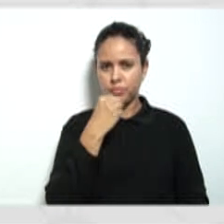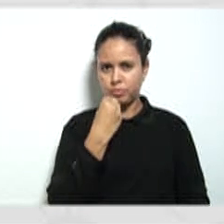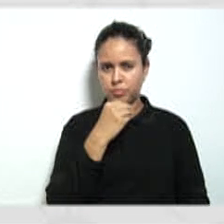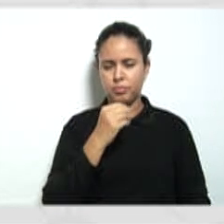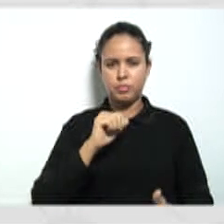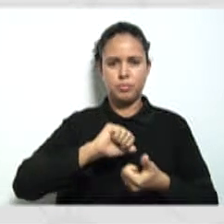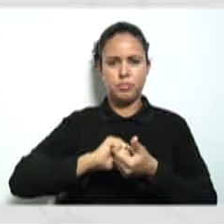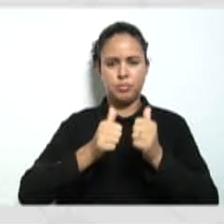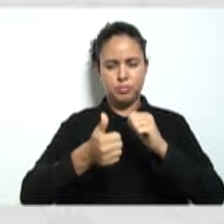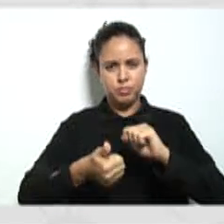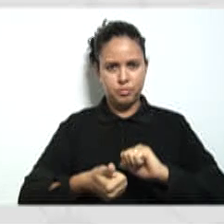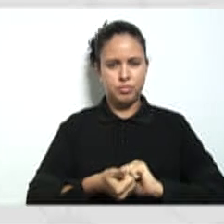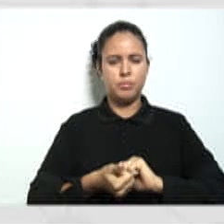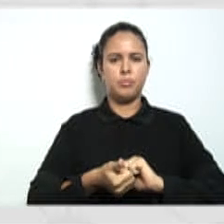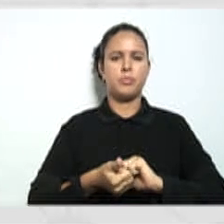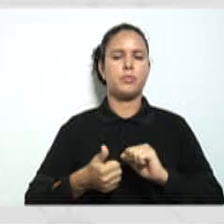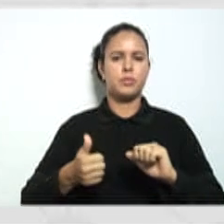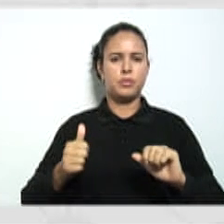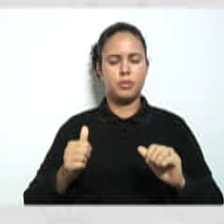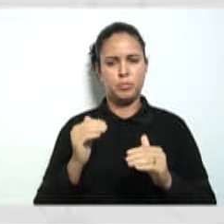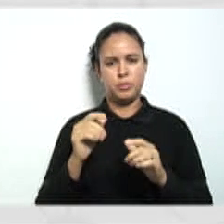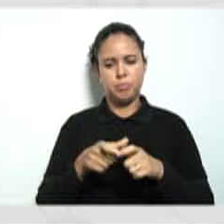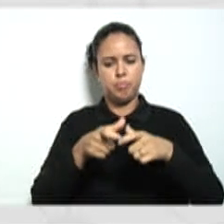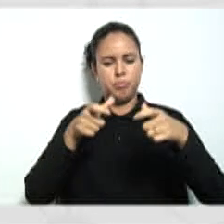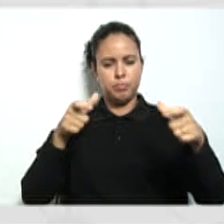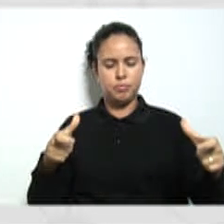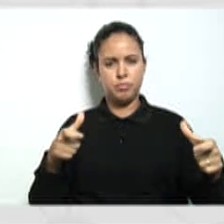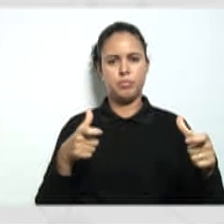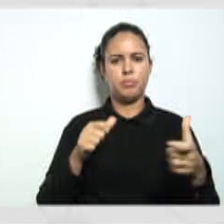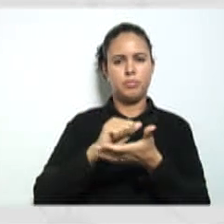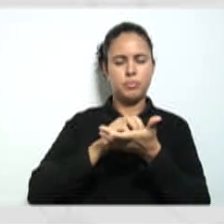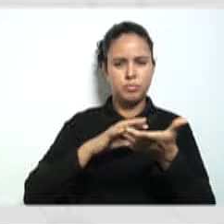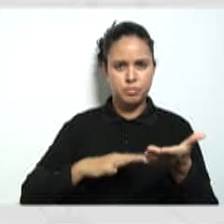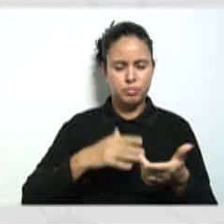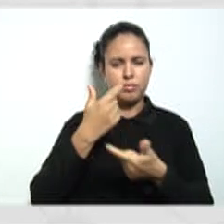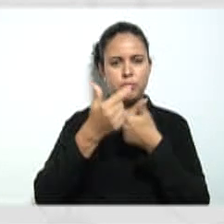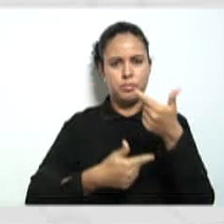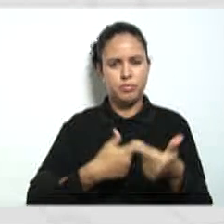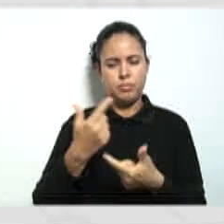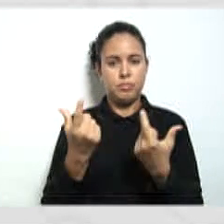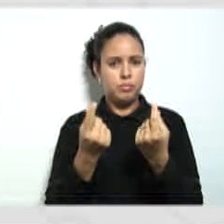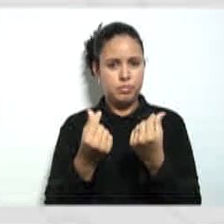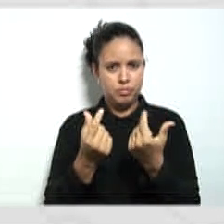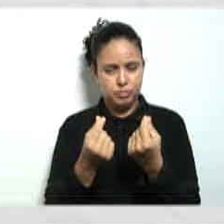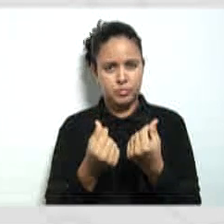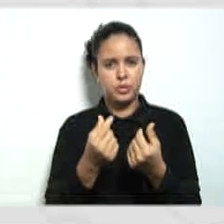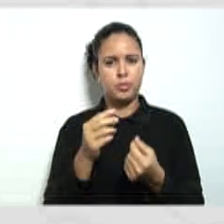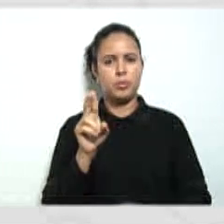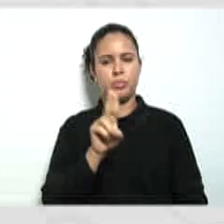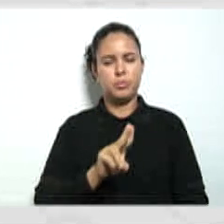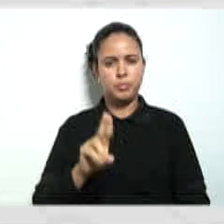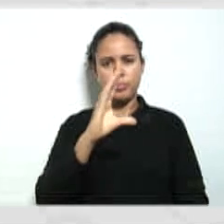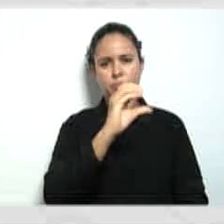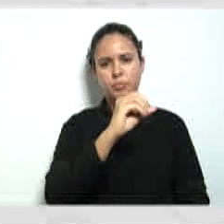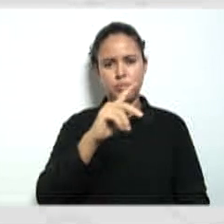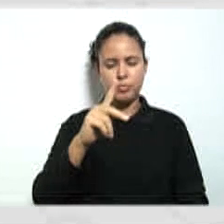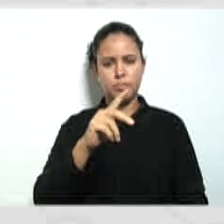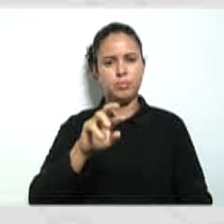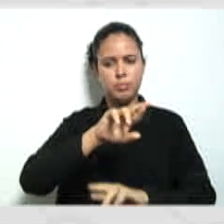adaptá-las para fomentar e potencializar as diversas atividades econômicas por meio das cooperativas em seus diferentes